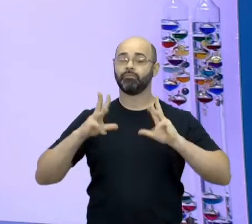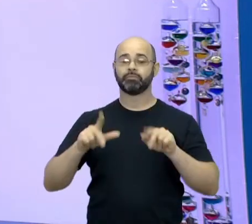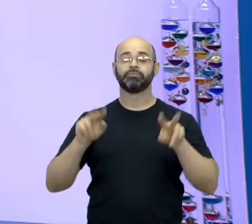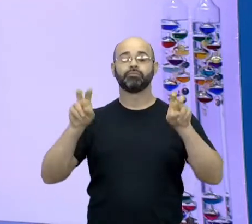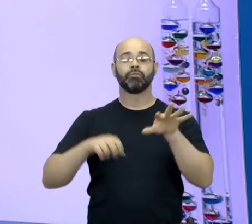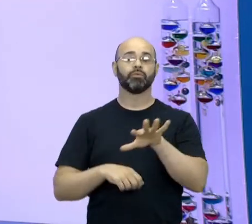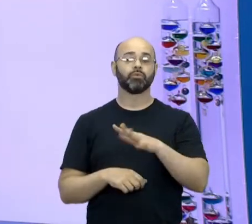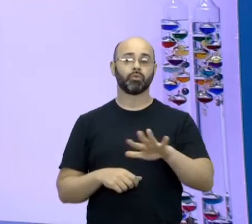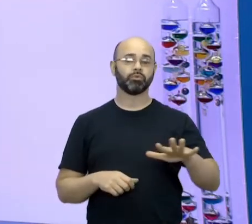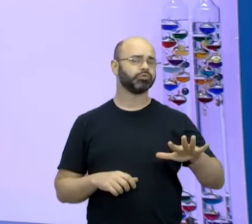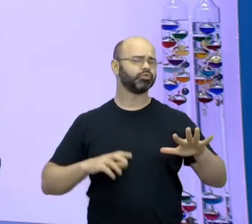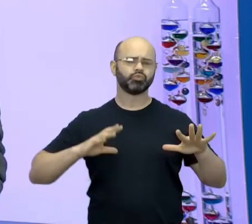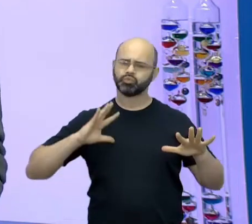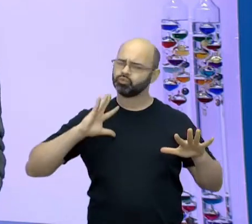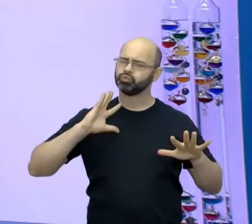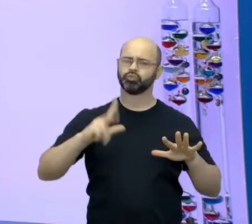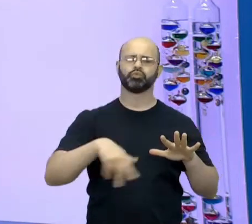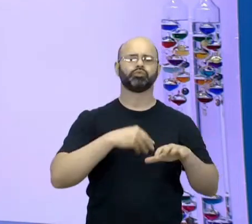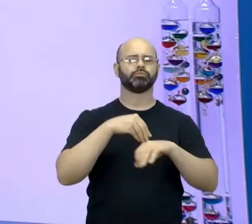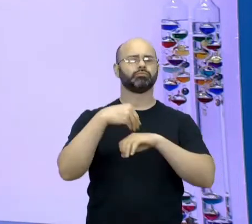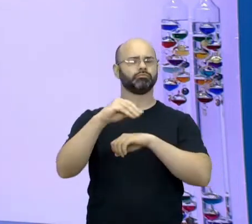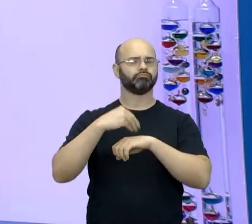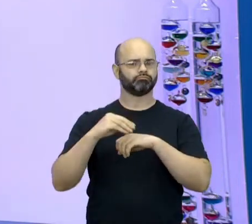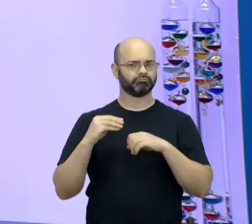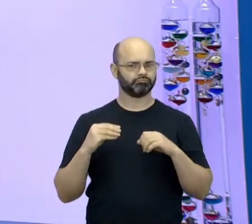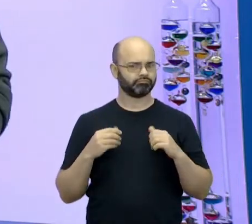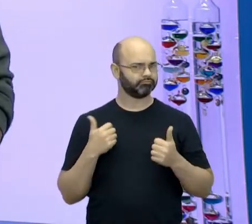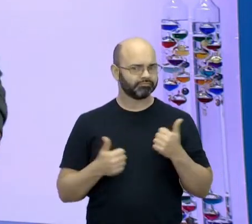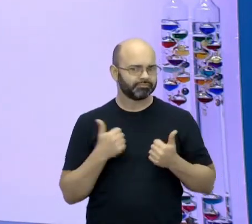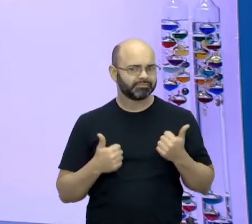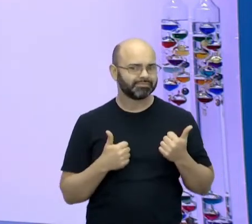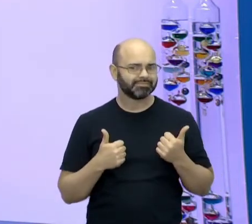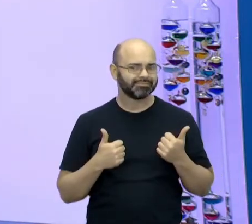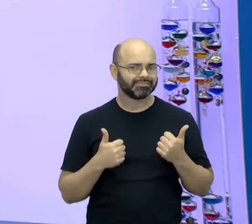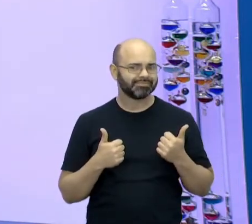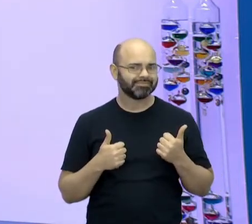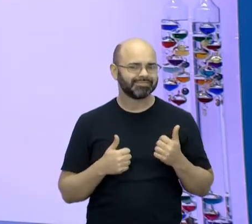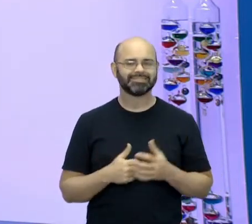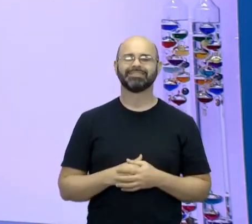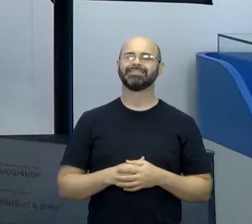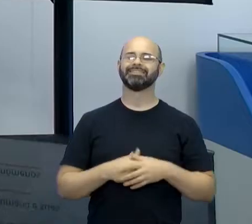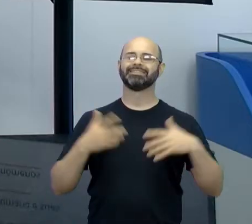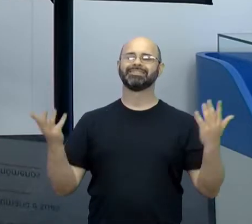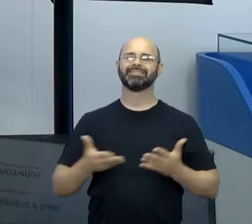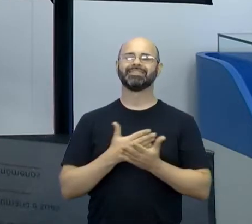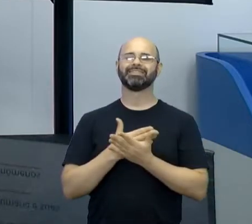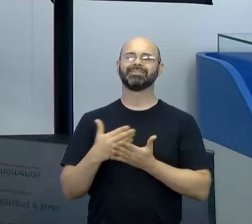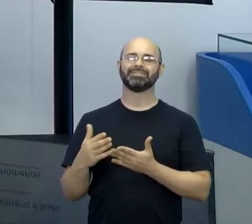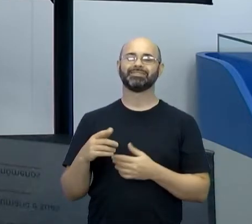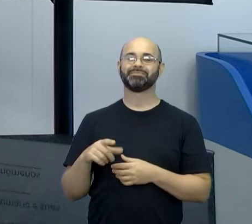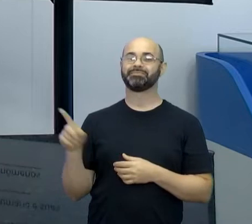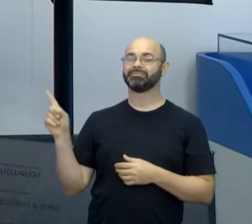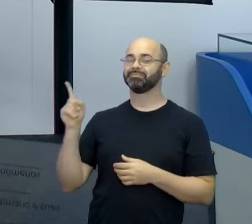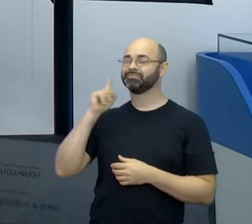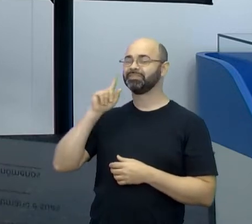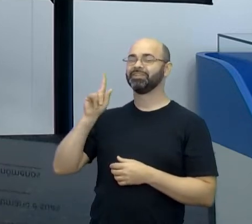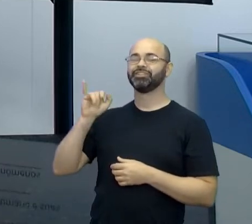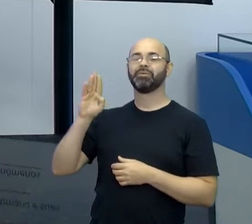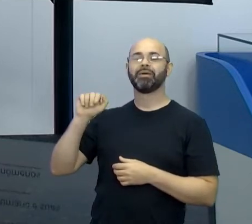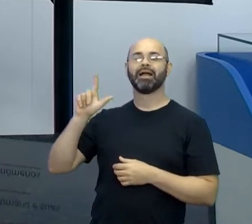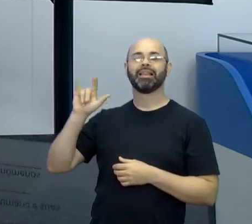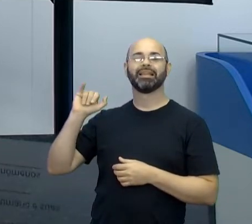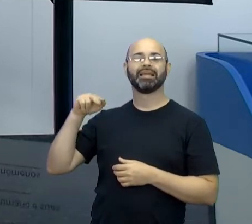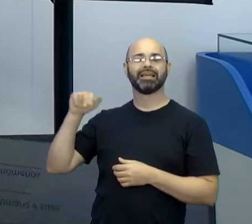aproveitando e passando para os nossos estudantes, tá? Beleza? Então, hoje, começa a aula de hoje, Ribalina. Ribalina falou, olha, estou